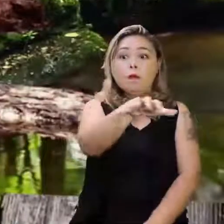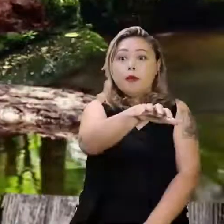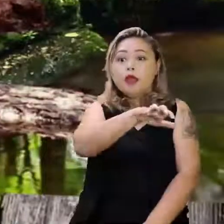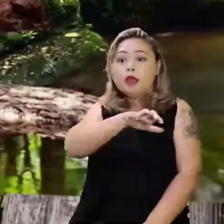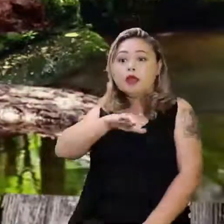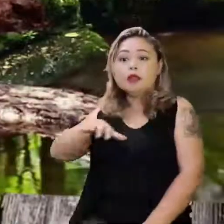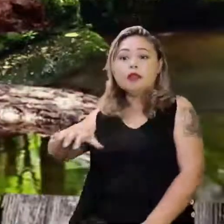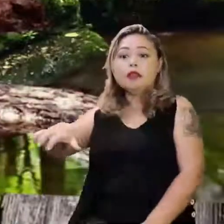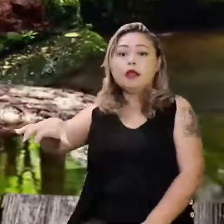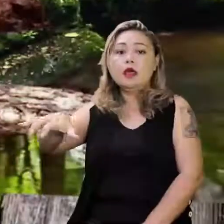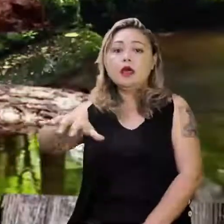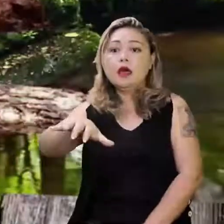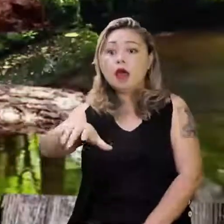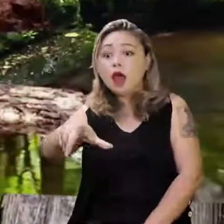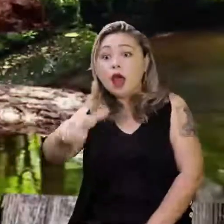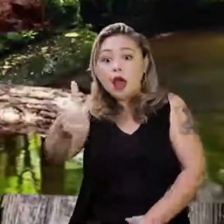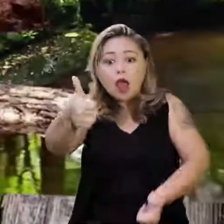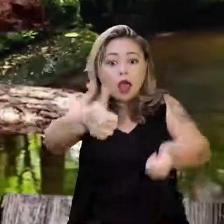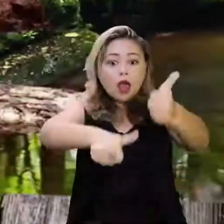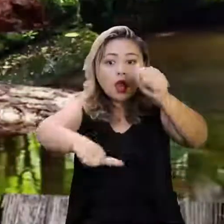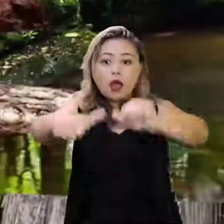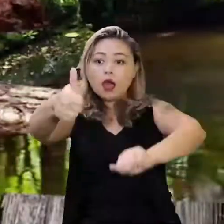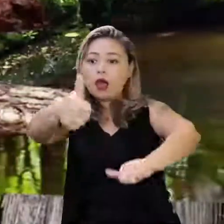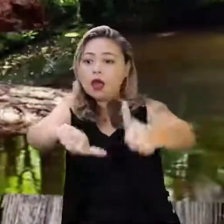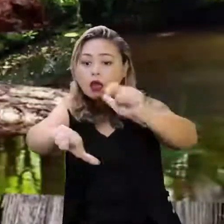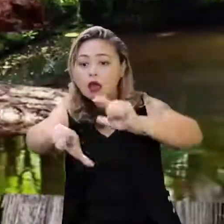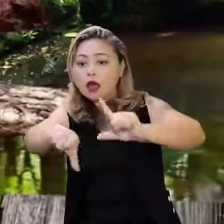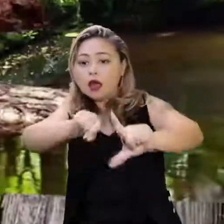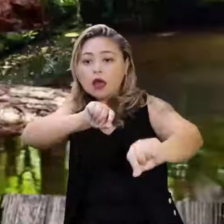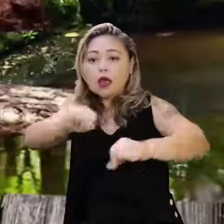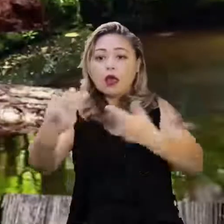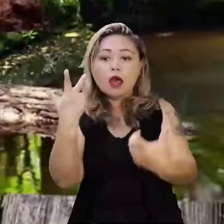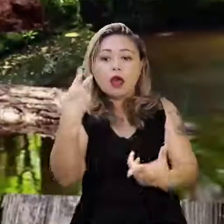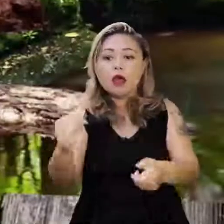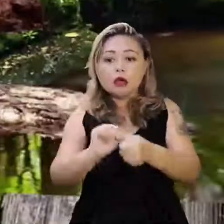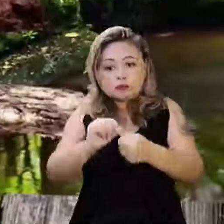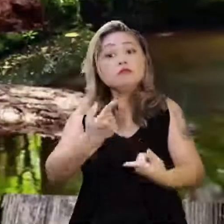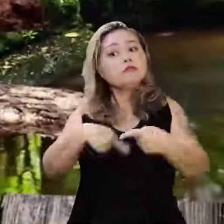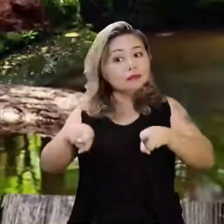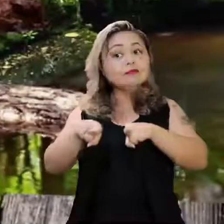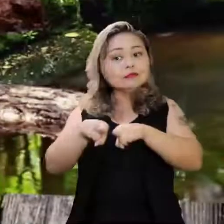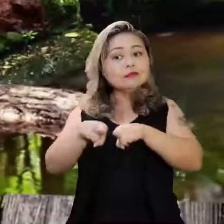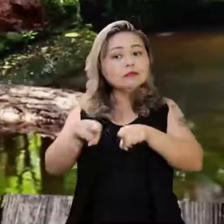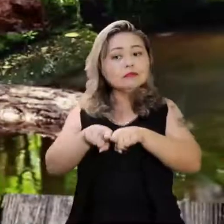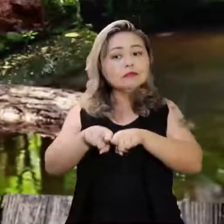ambiental, e a seleção natural tem que estar na parada,